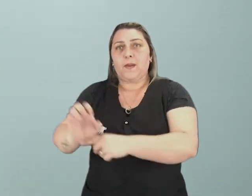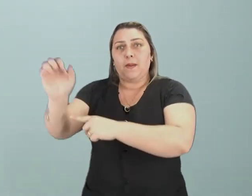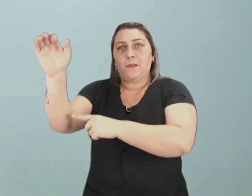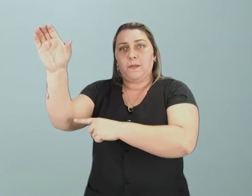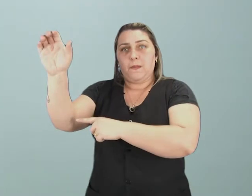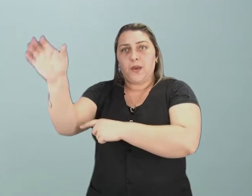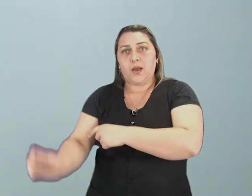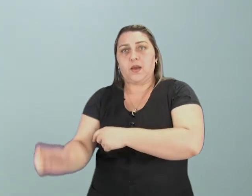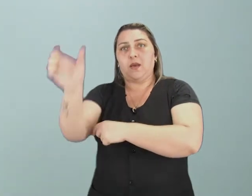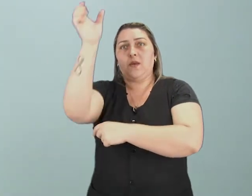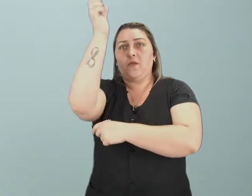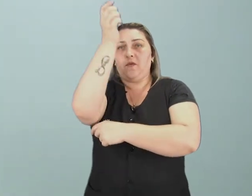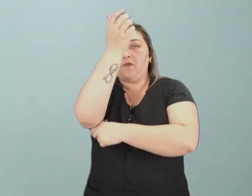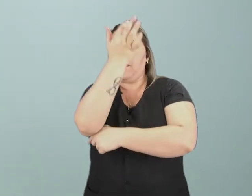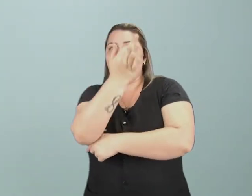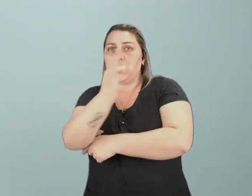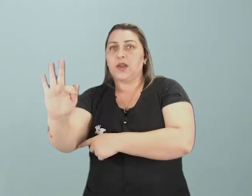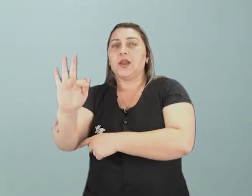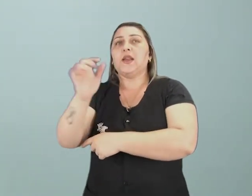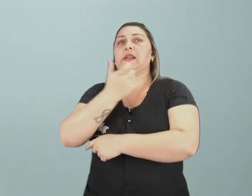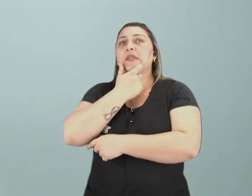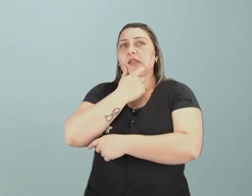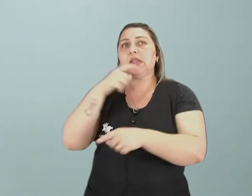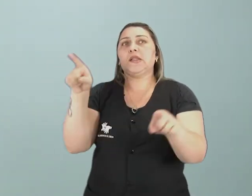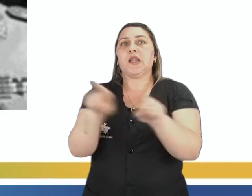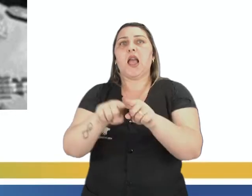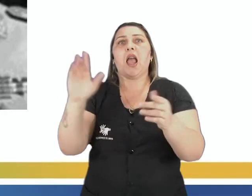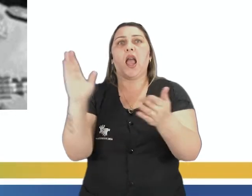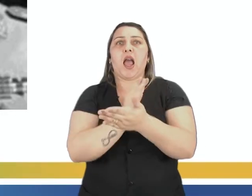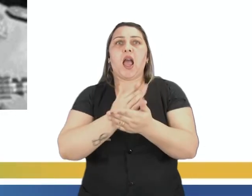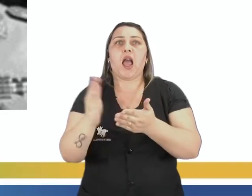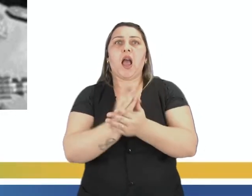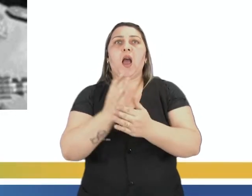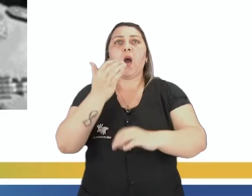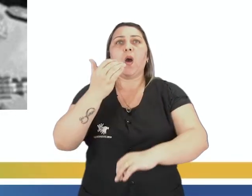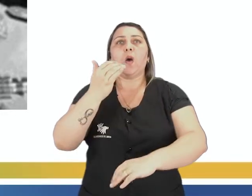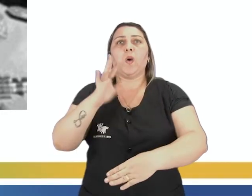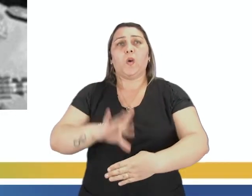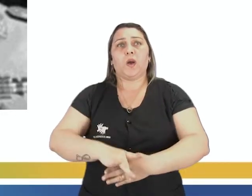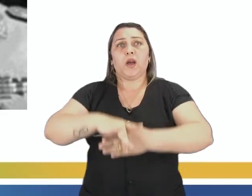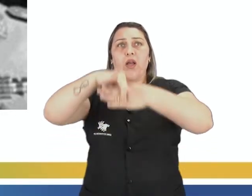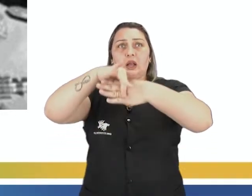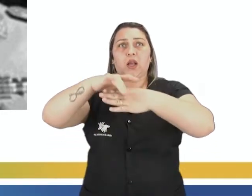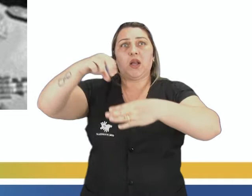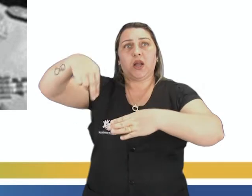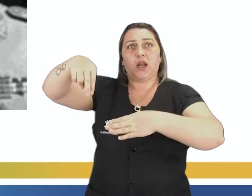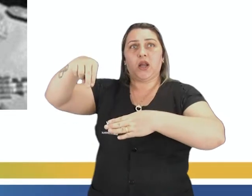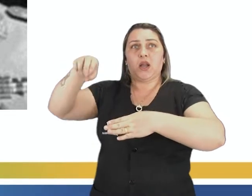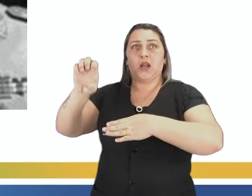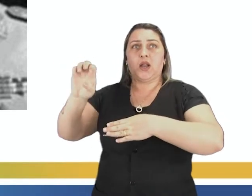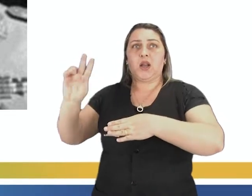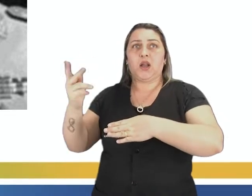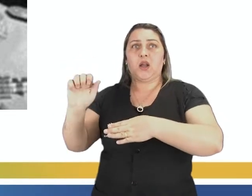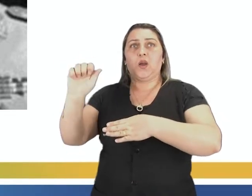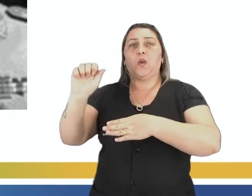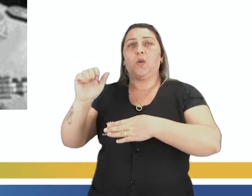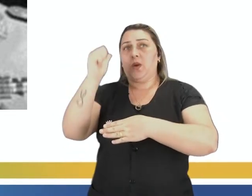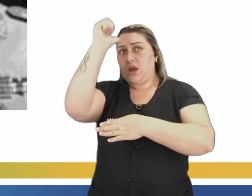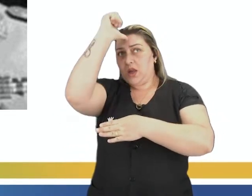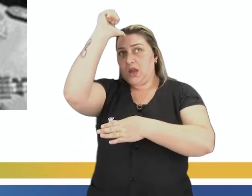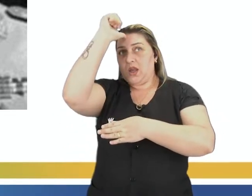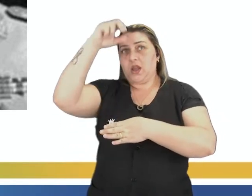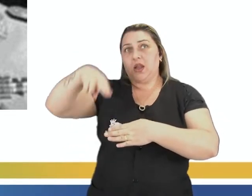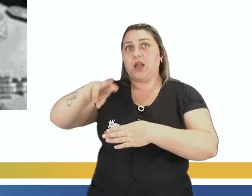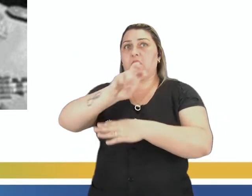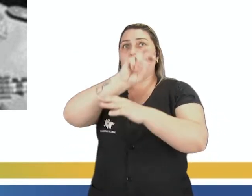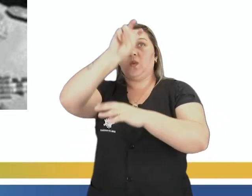franceses como ingleses. E aí, a gente tem alguns líderes, né, desse movimento, né, Nehru da Índia, Nasser no Egito e